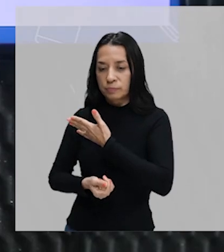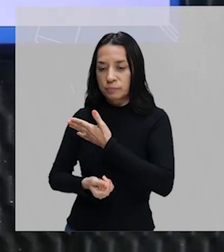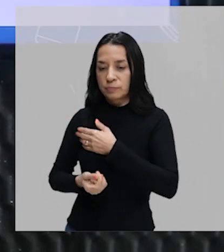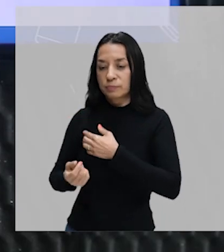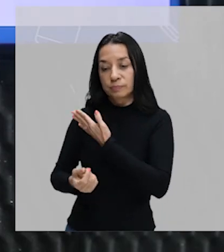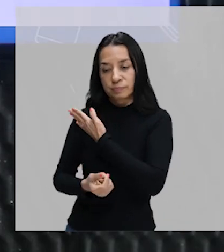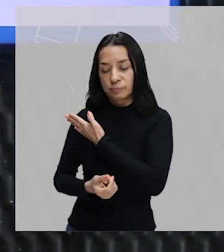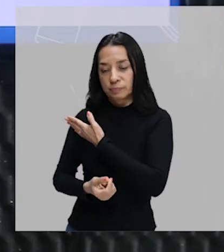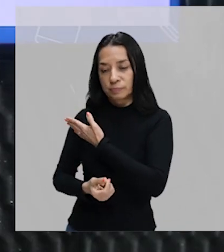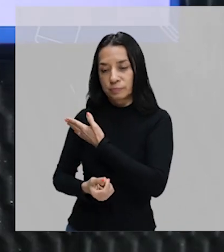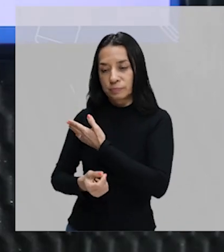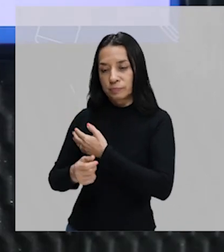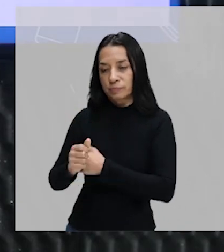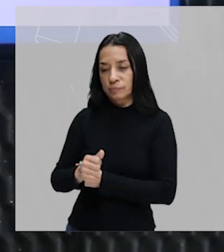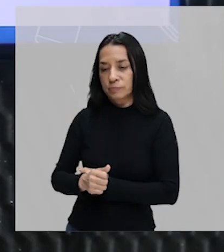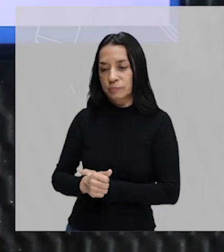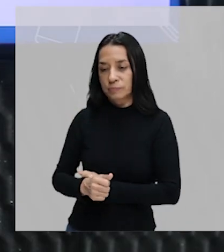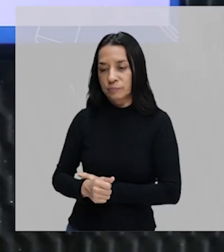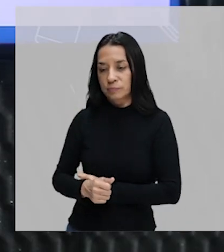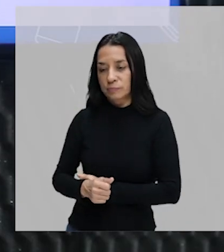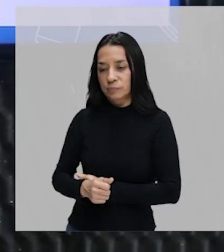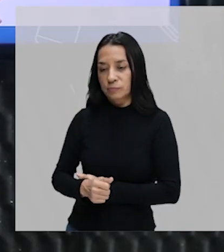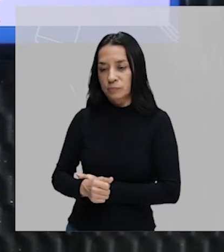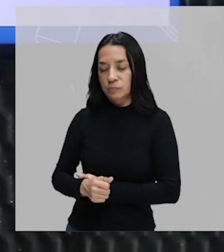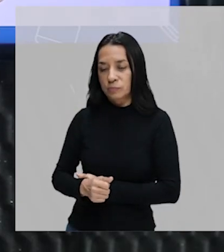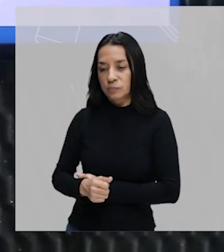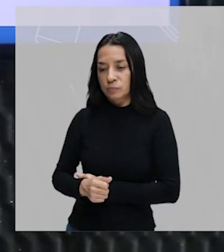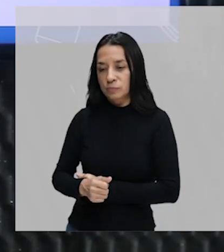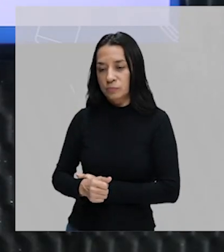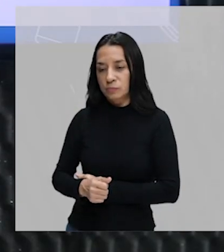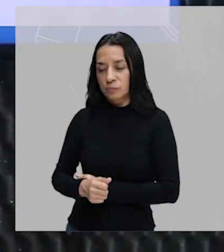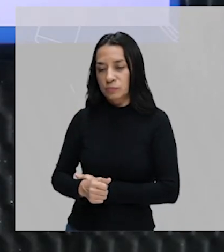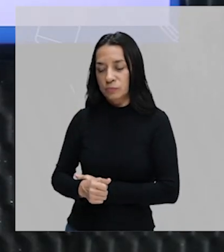Aqui, gente, é angolino.